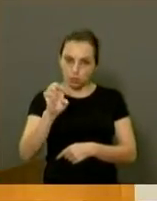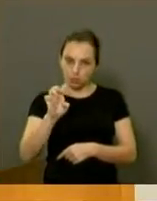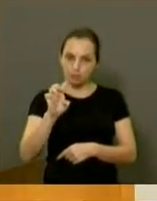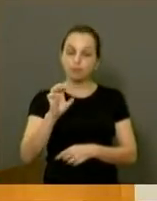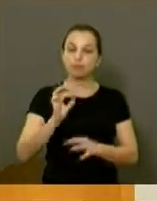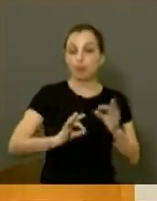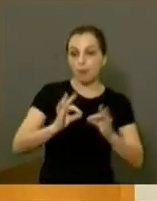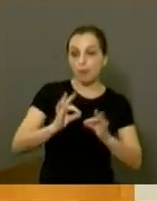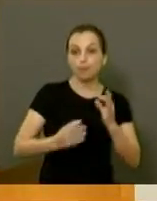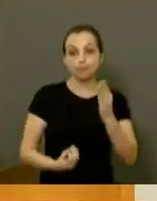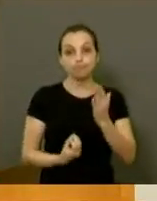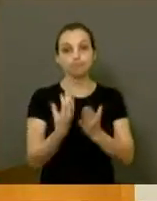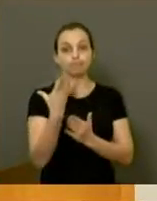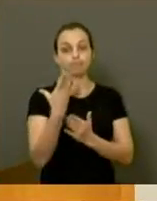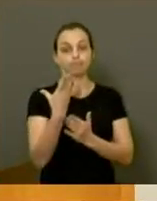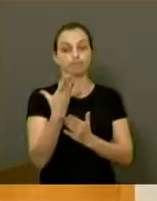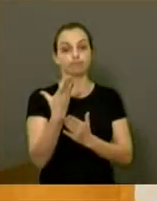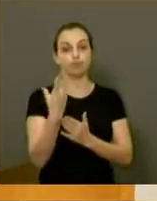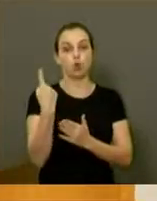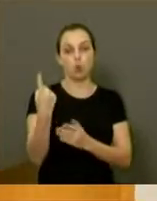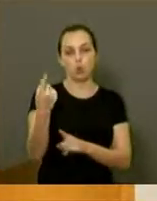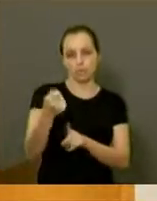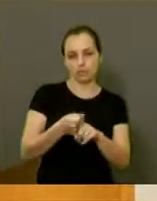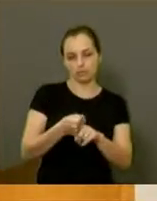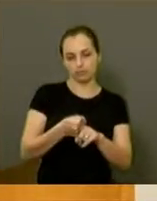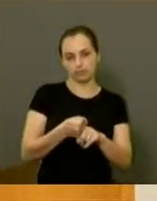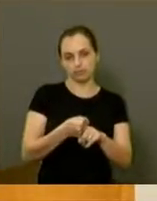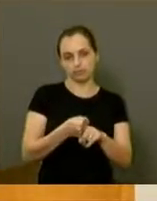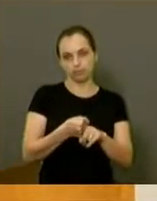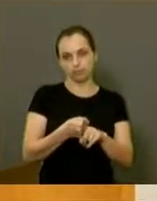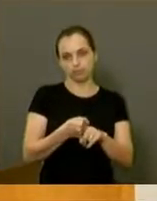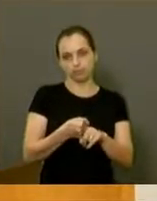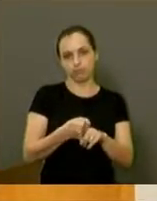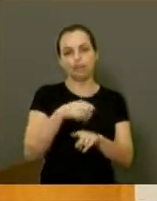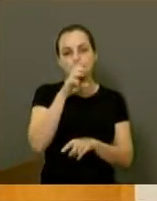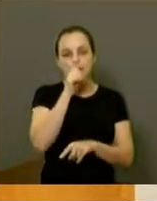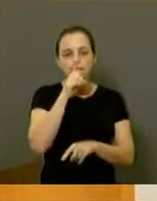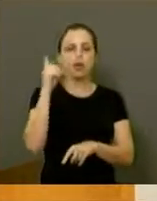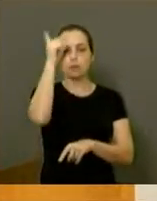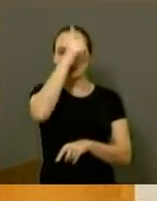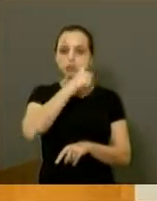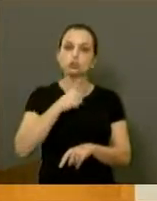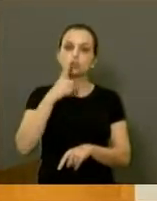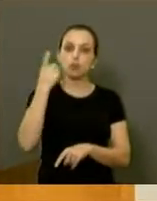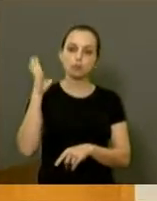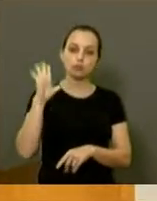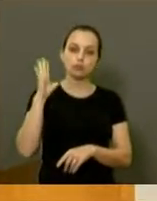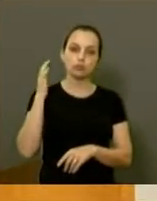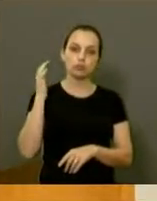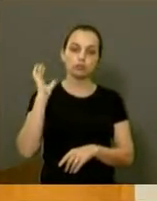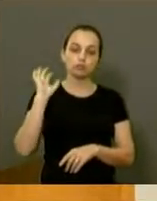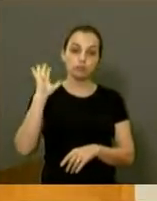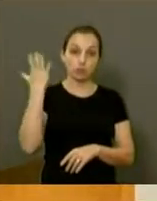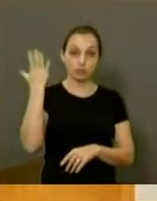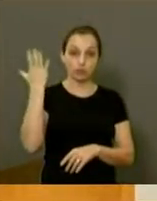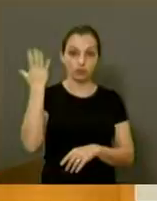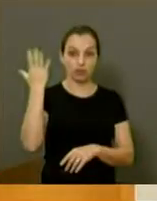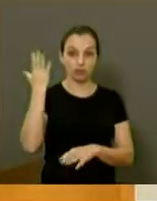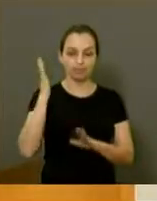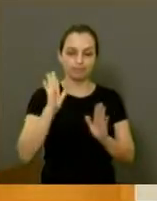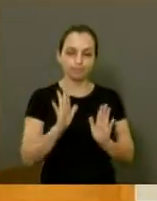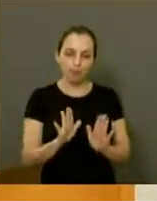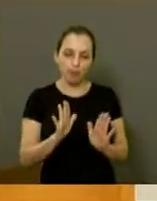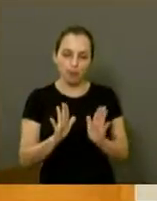operações ocorreram, isso já faz um mês. Então, todas as semanas, finais de semana, isso tem ocorrido. Só que assim,